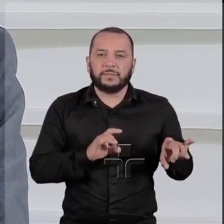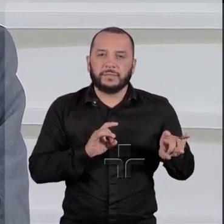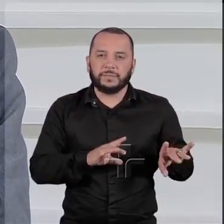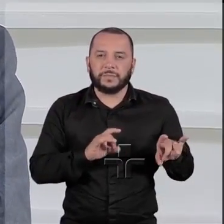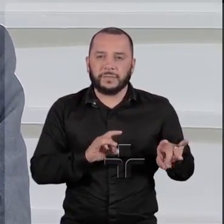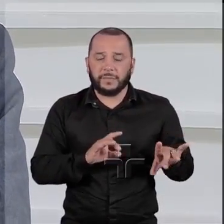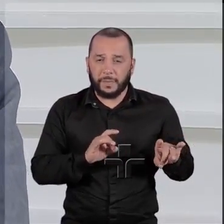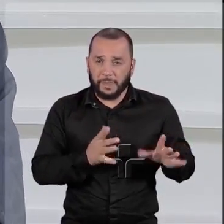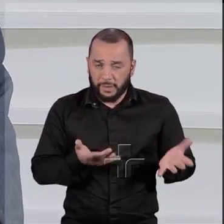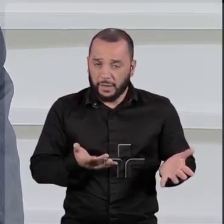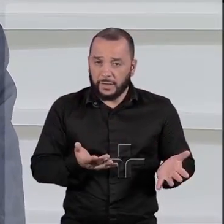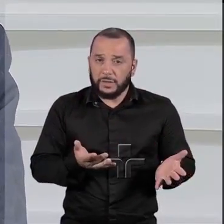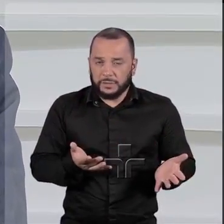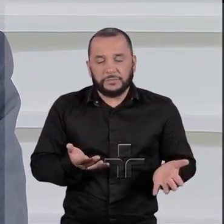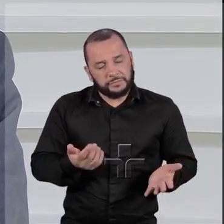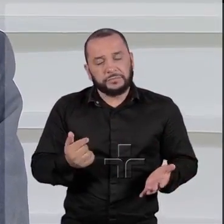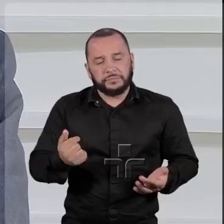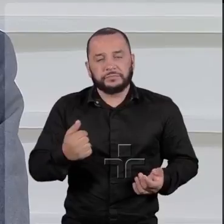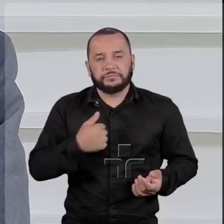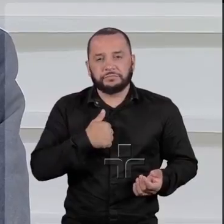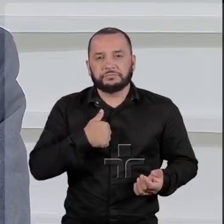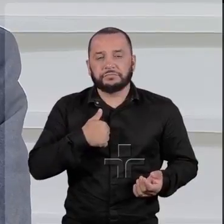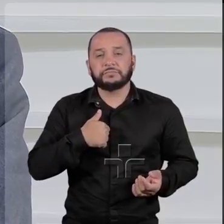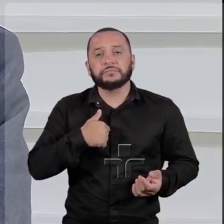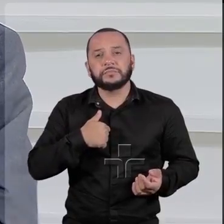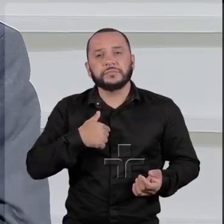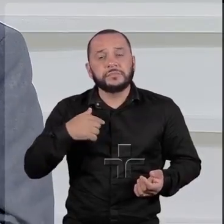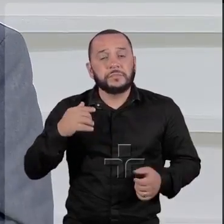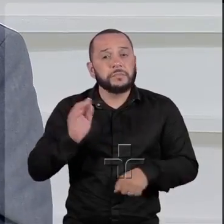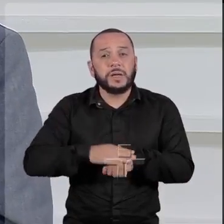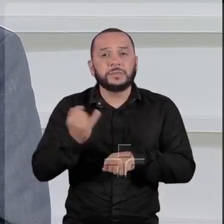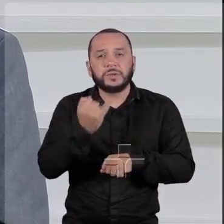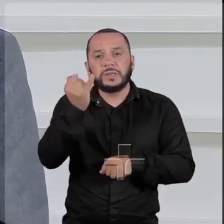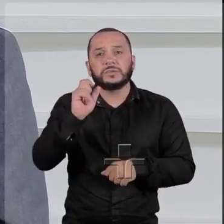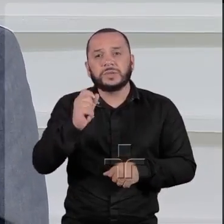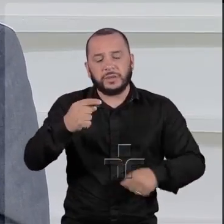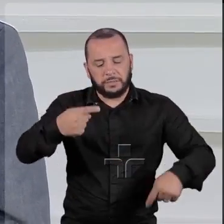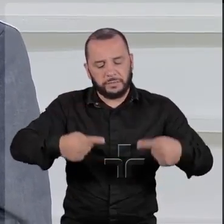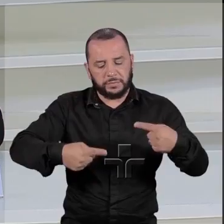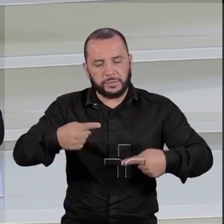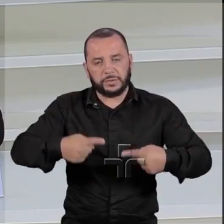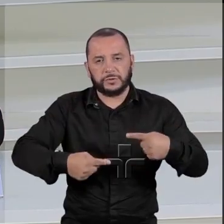probidade. Mas acho que a questão mais importante é a política.